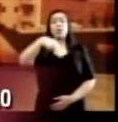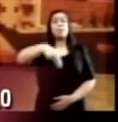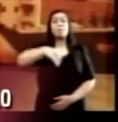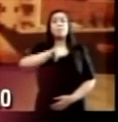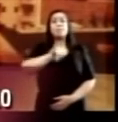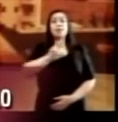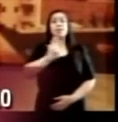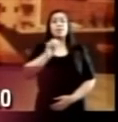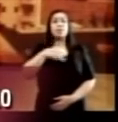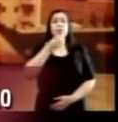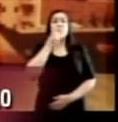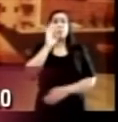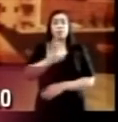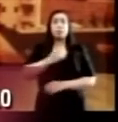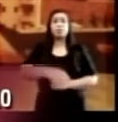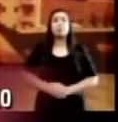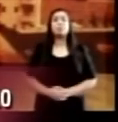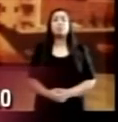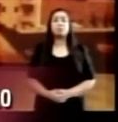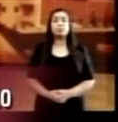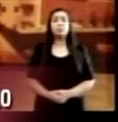Miriam.